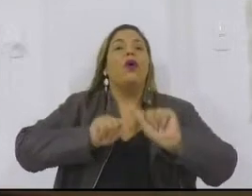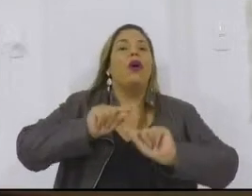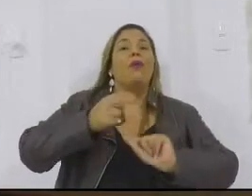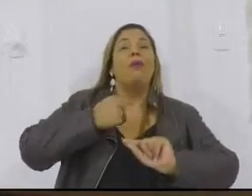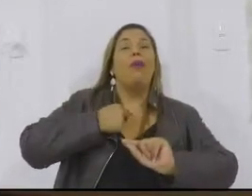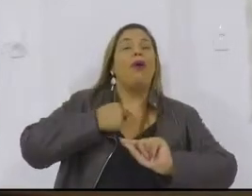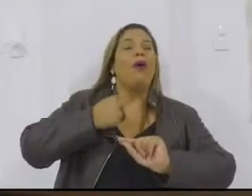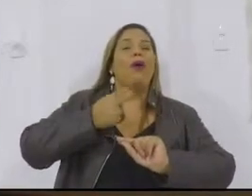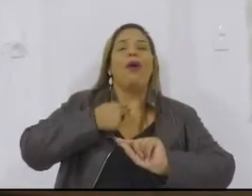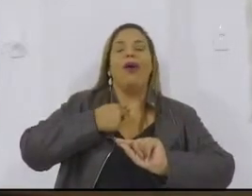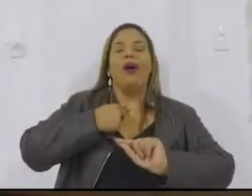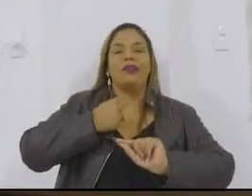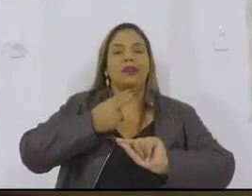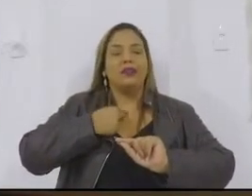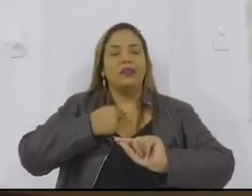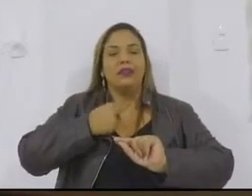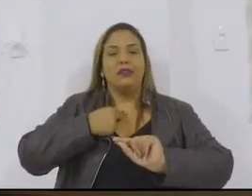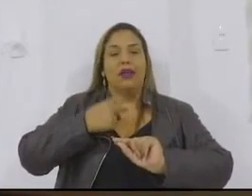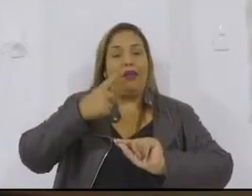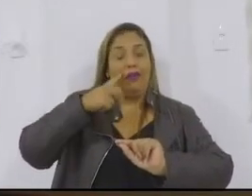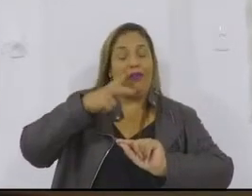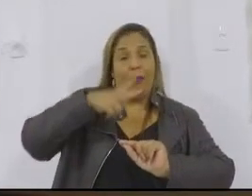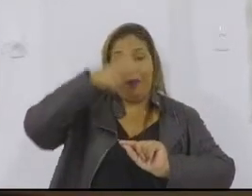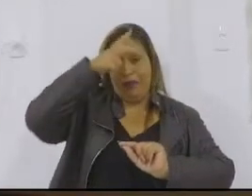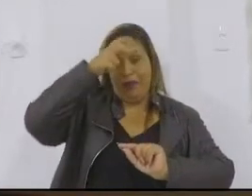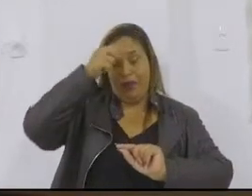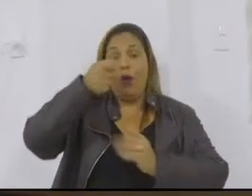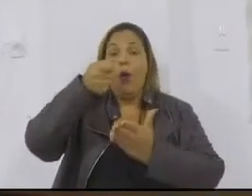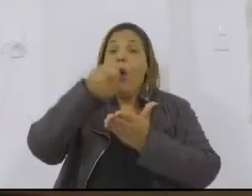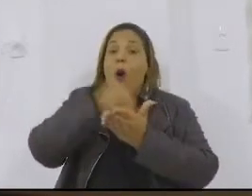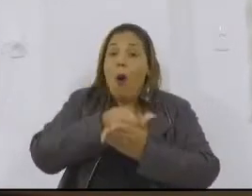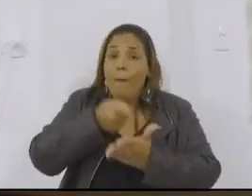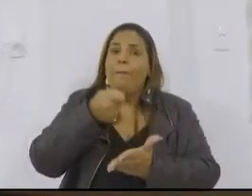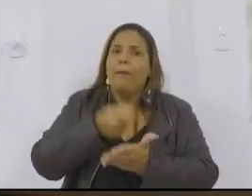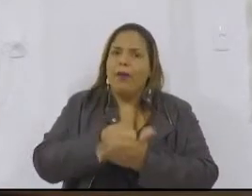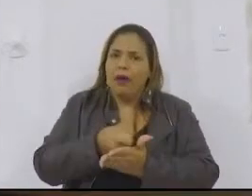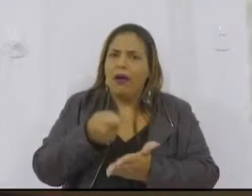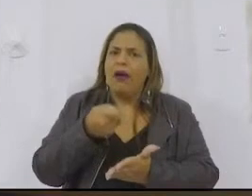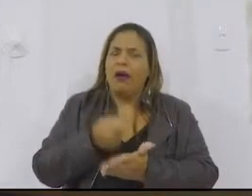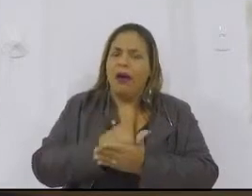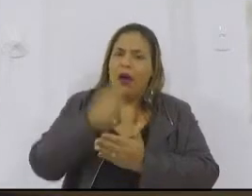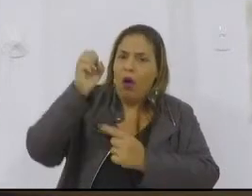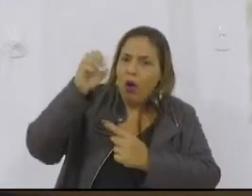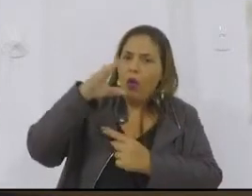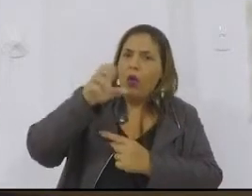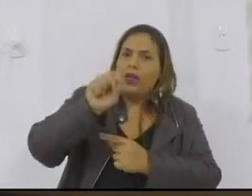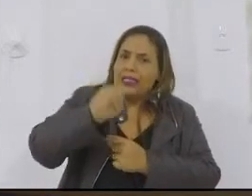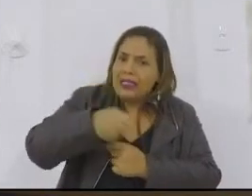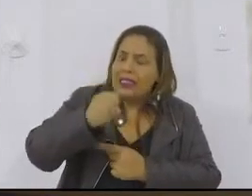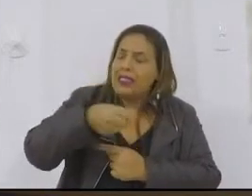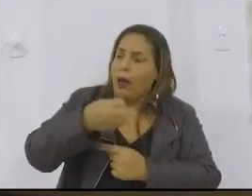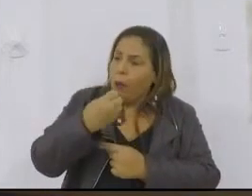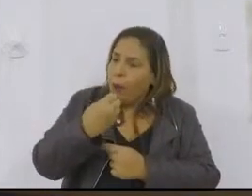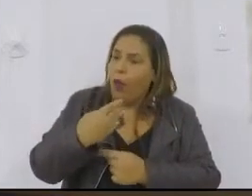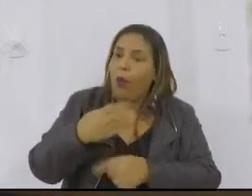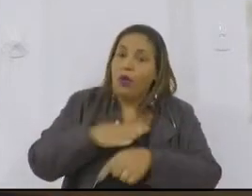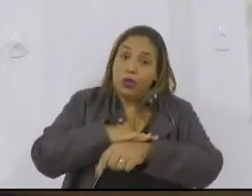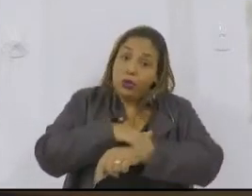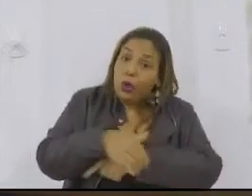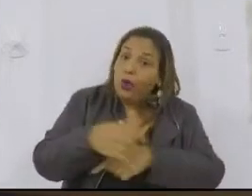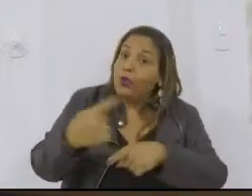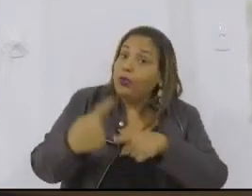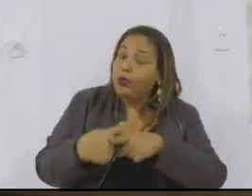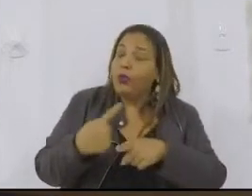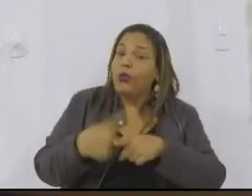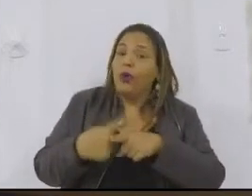duvidar que o poder público tem a obrigação de oferecer um serviço de iluminação pública de qualidade no período noturno, pois tal medida de